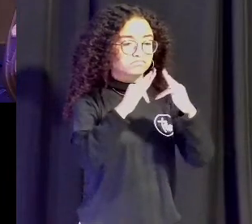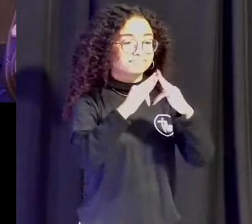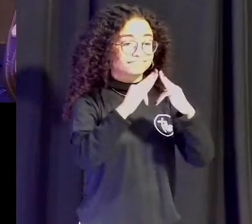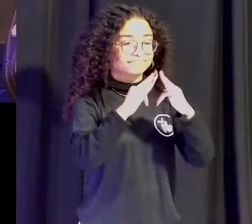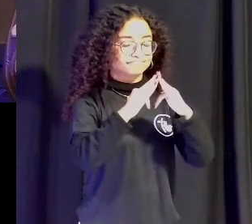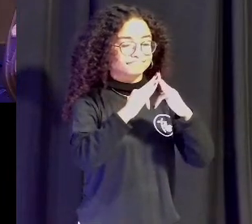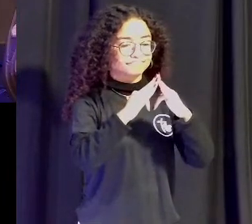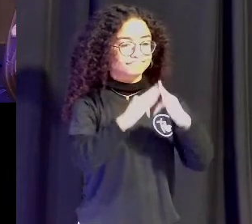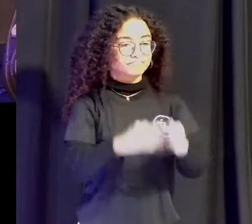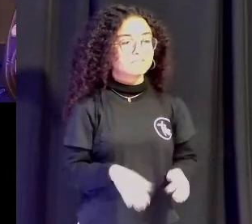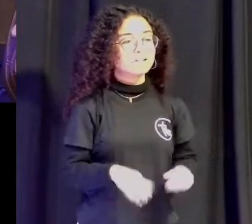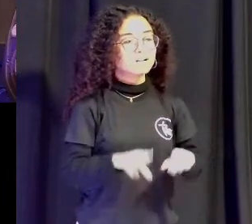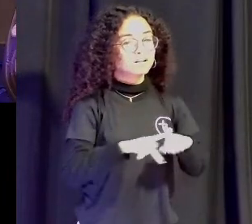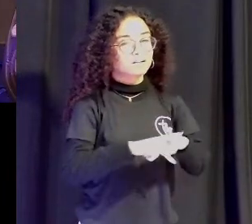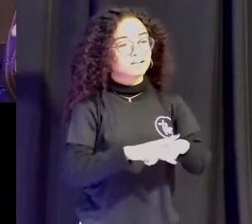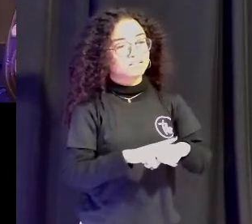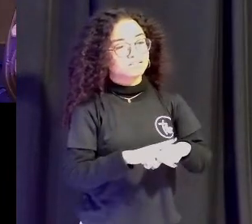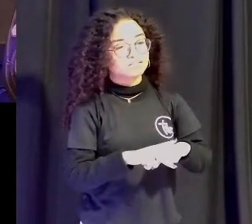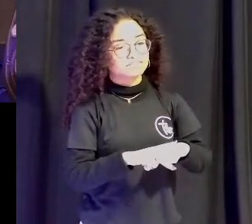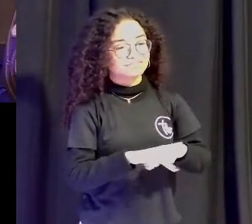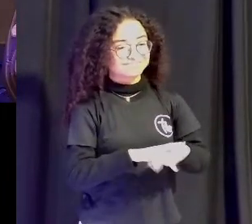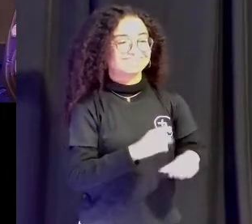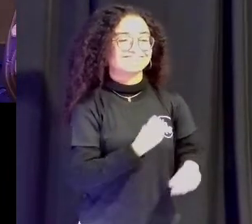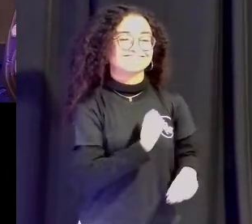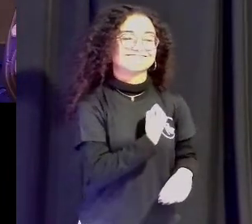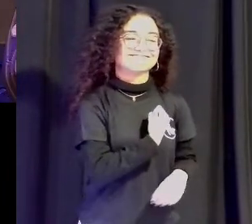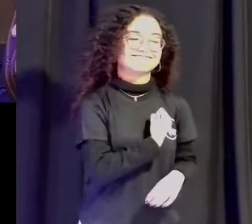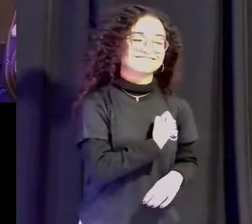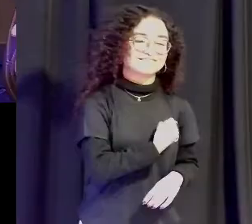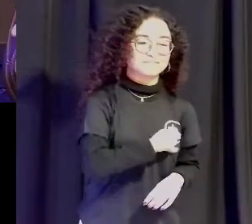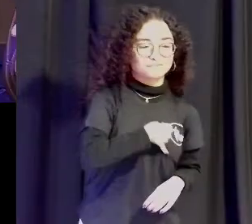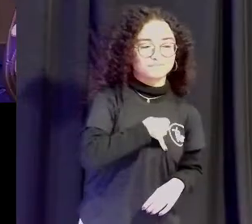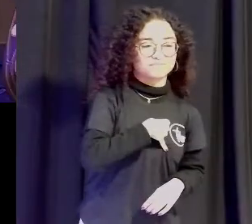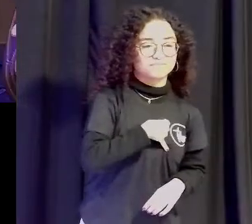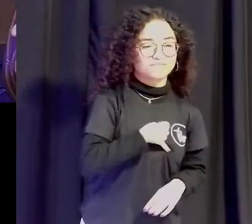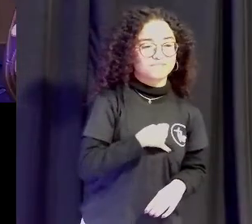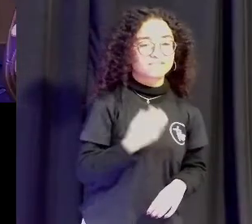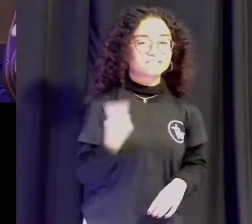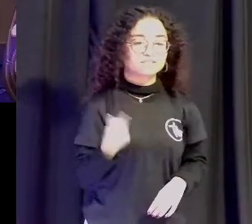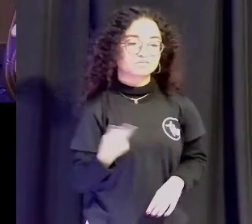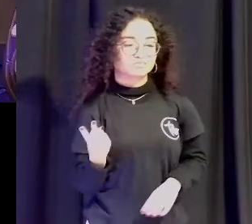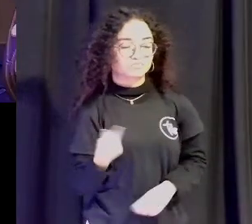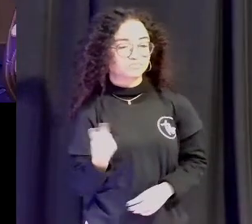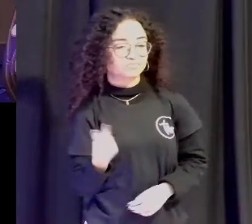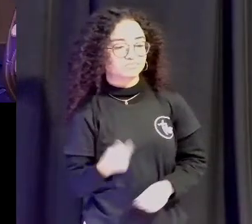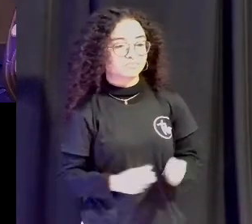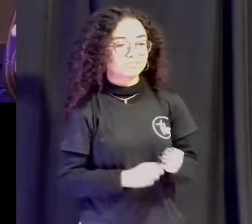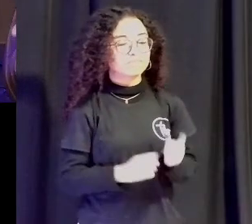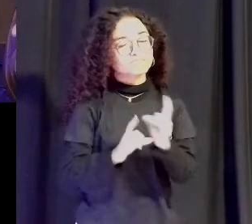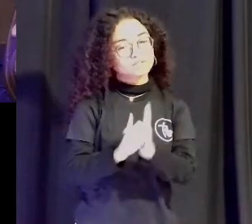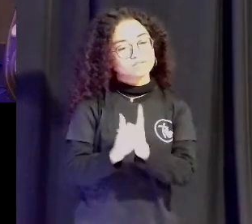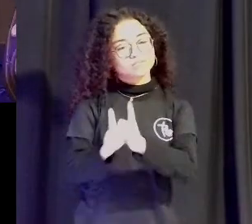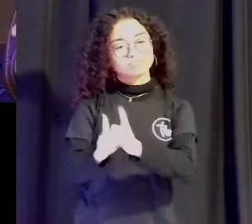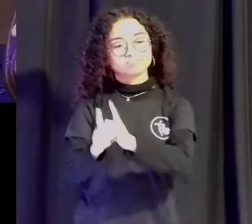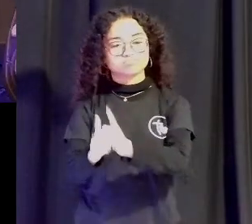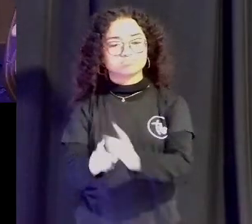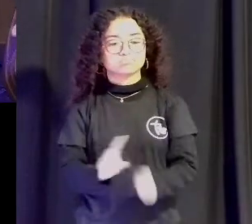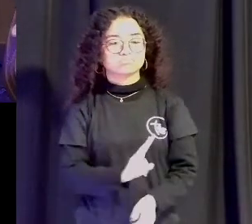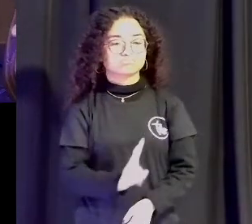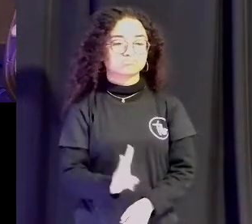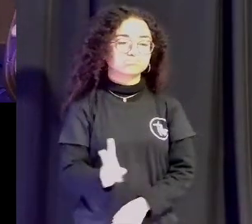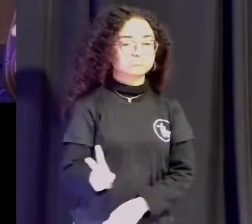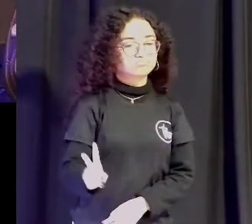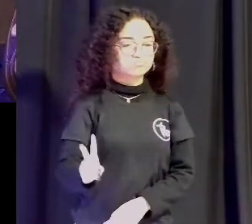Pedro e João, discípulos de Jesus, estavam indo ao templo